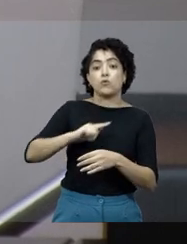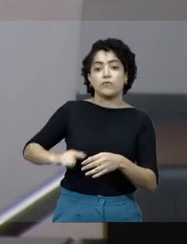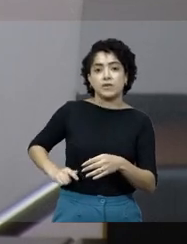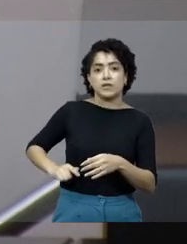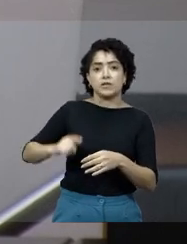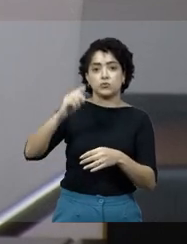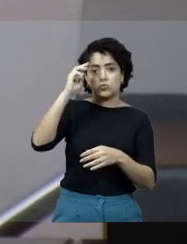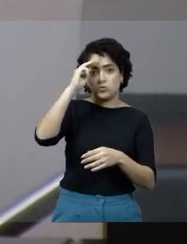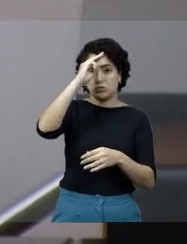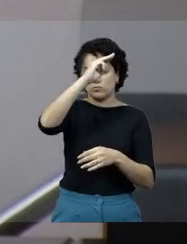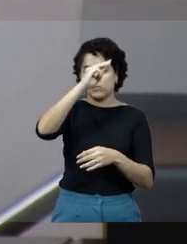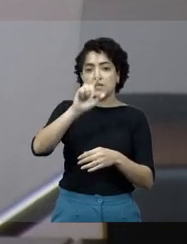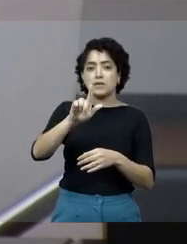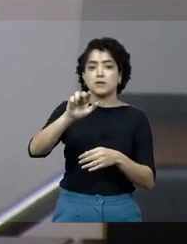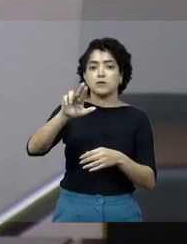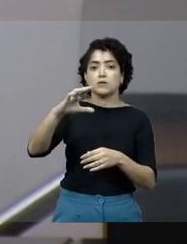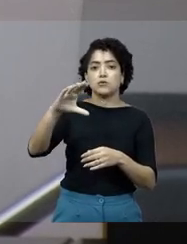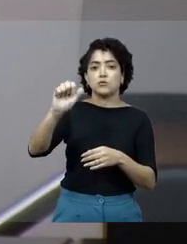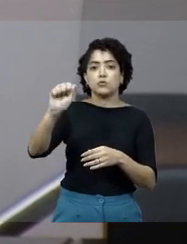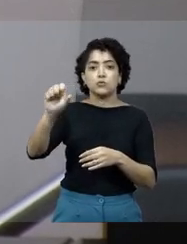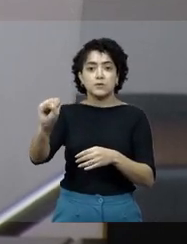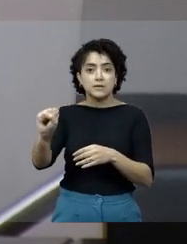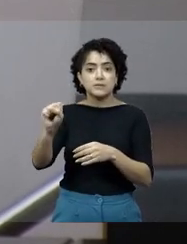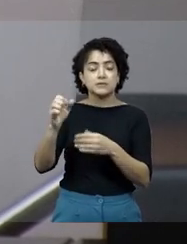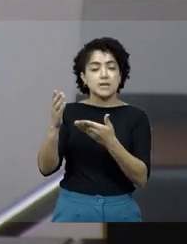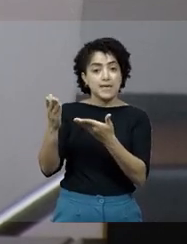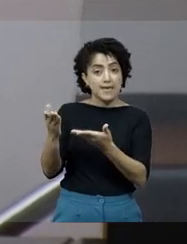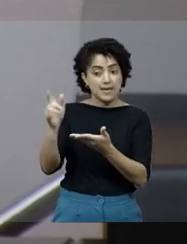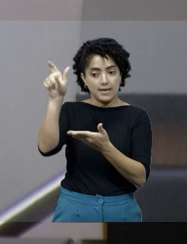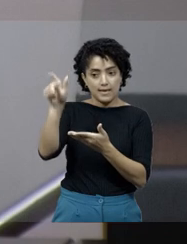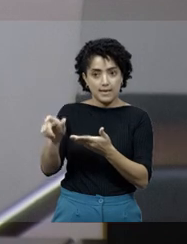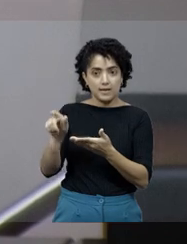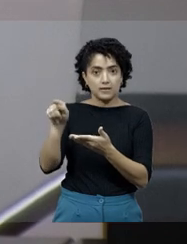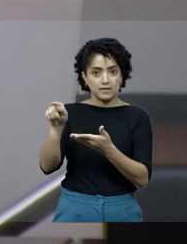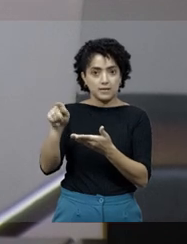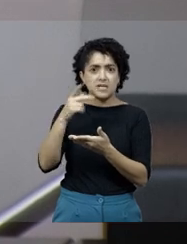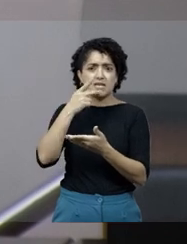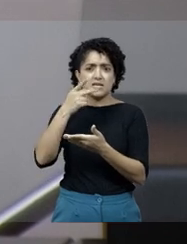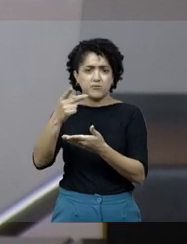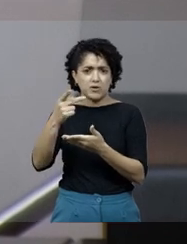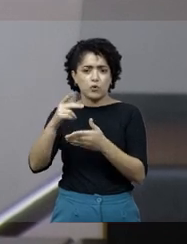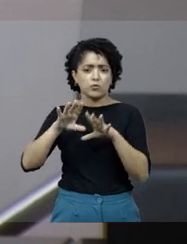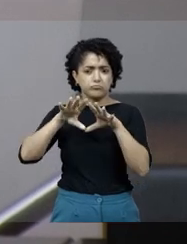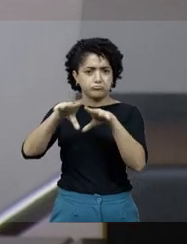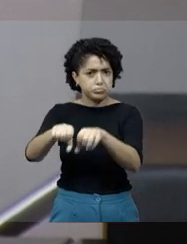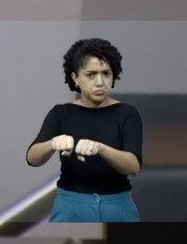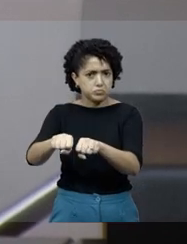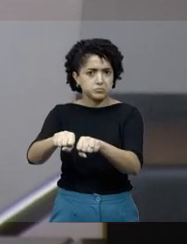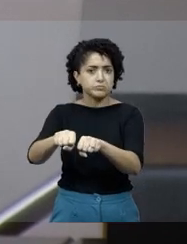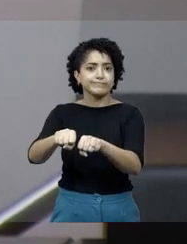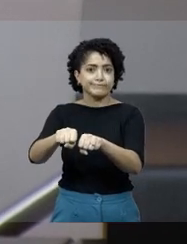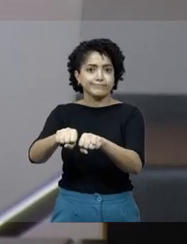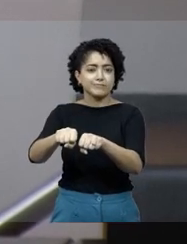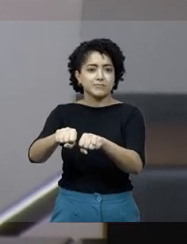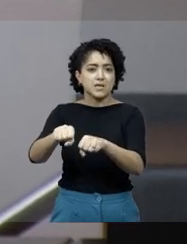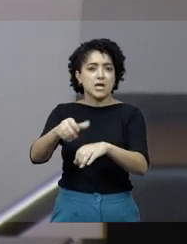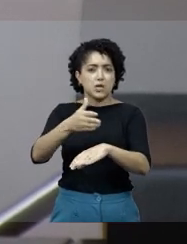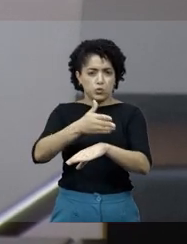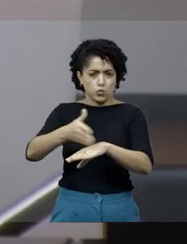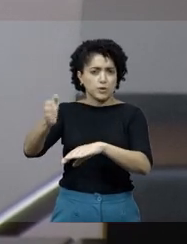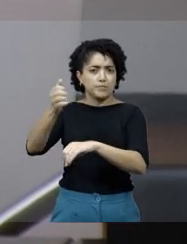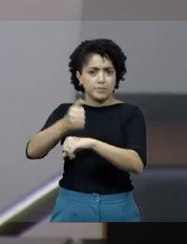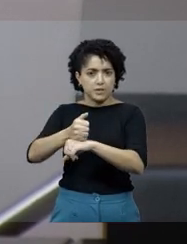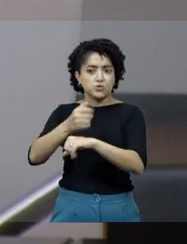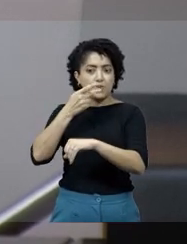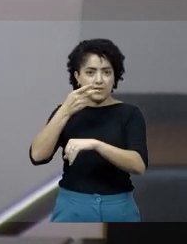Moisés e Lucas Meraldino. O Lucas Meraldino, aquele que disse que o governador ia ser cassado no impeachment. Declarou que o governador ia ser